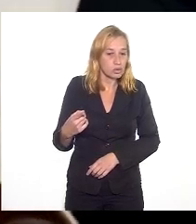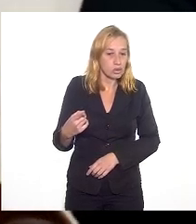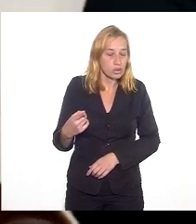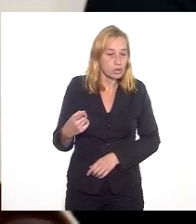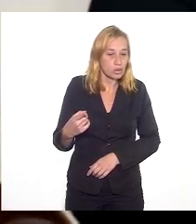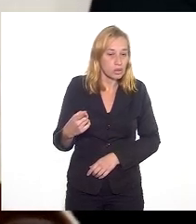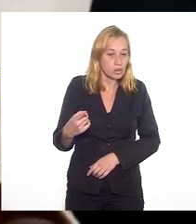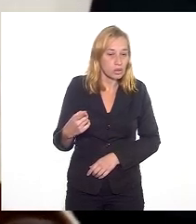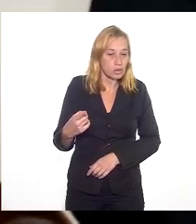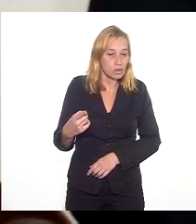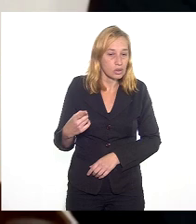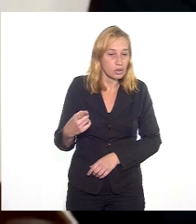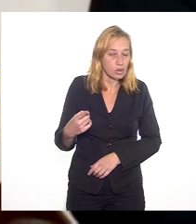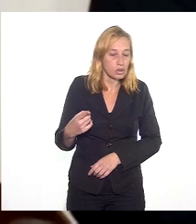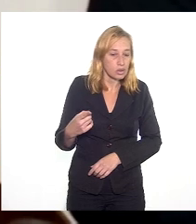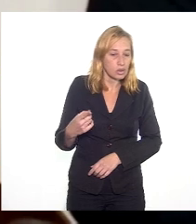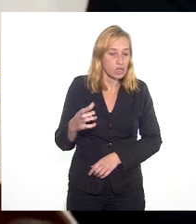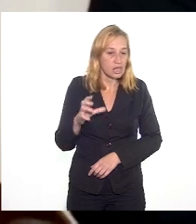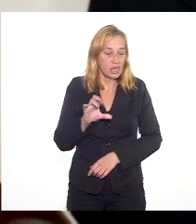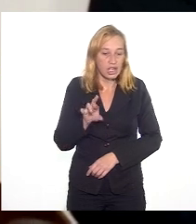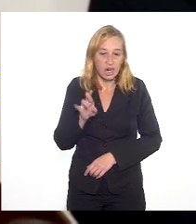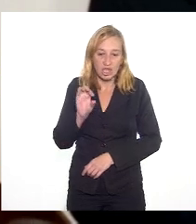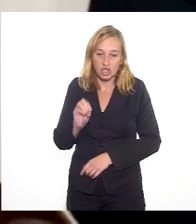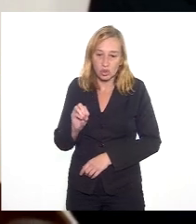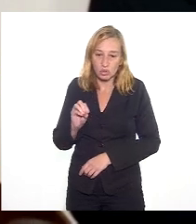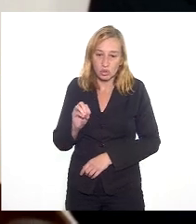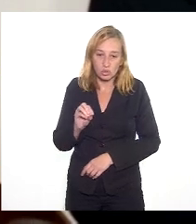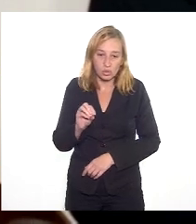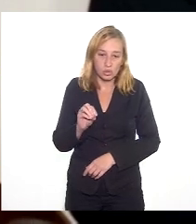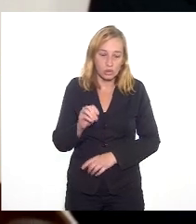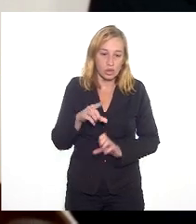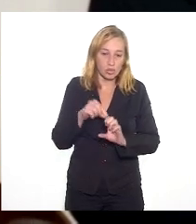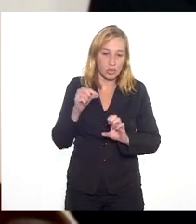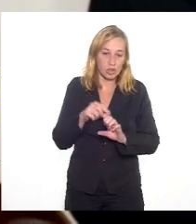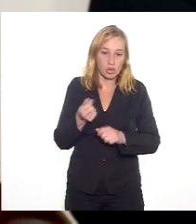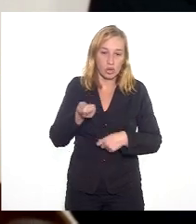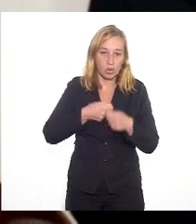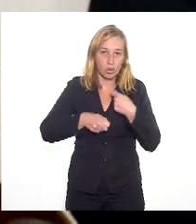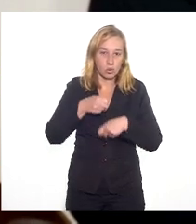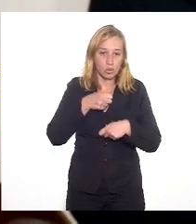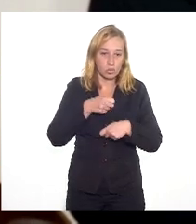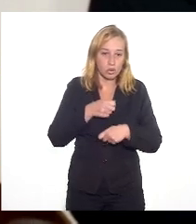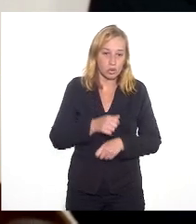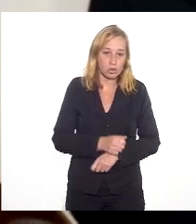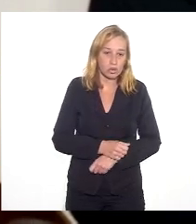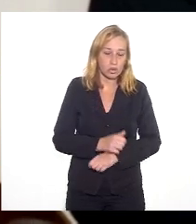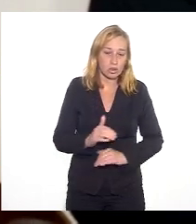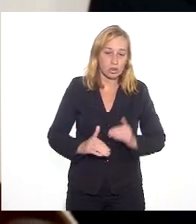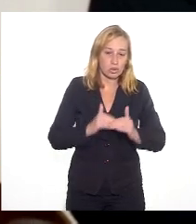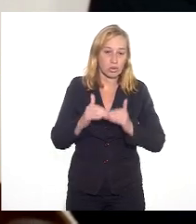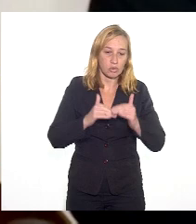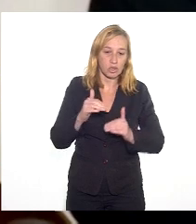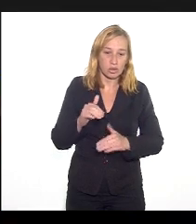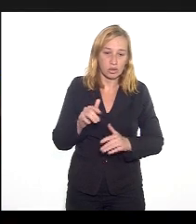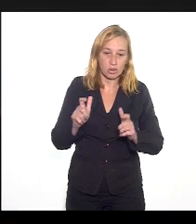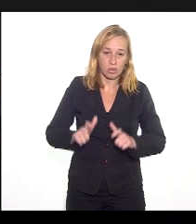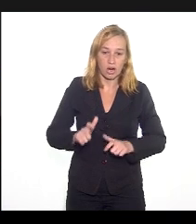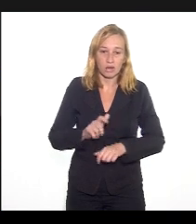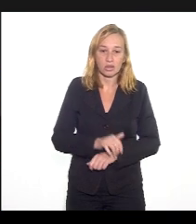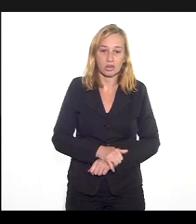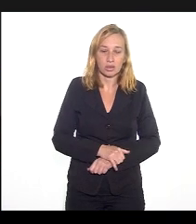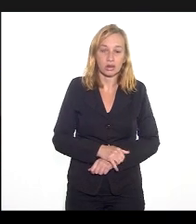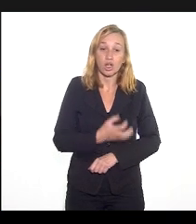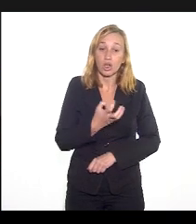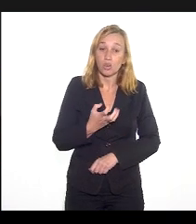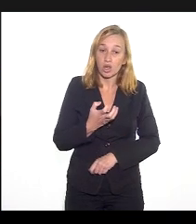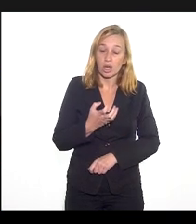de destinar a criação de linha de crédito específica designada para fomento de empreendedores econômicos, desenvolvimento de territórios. Eu